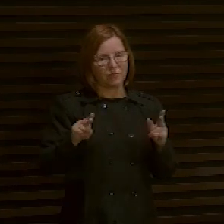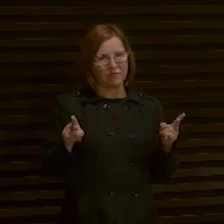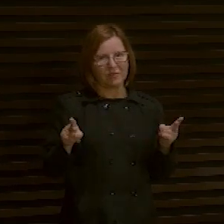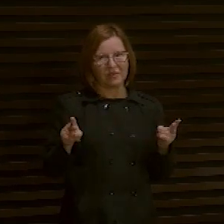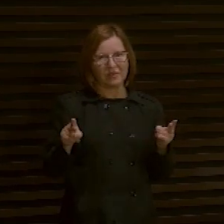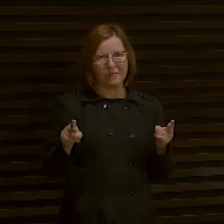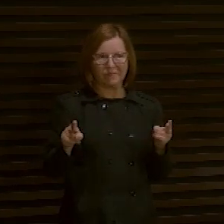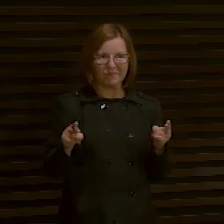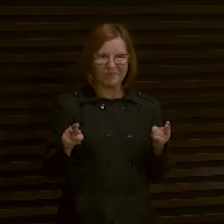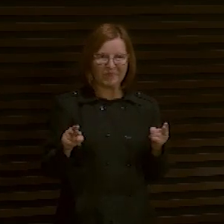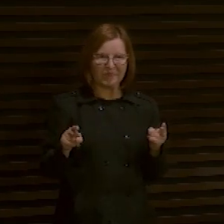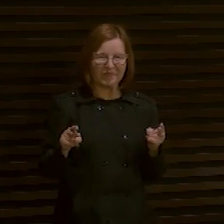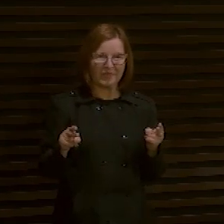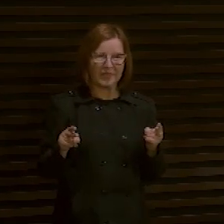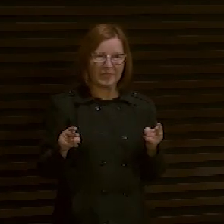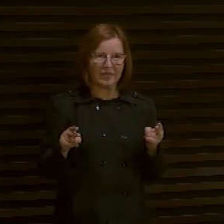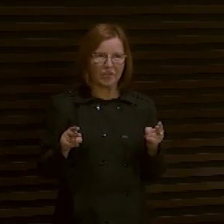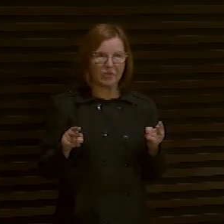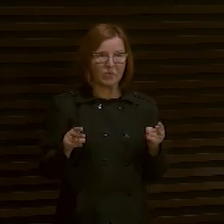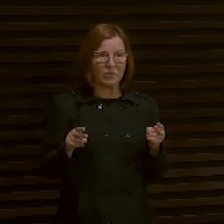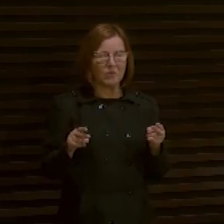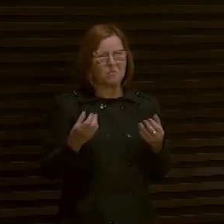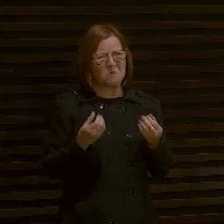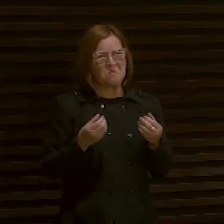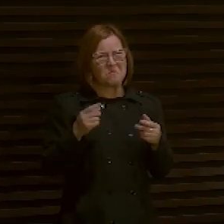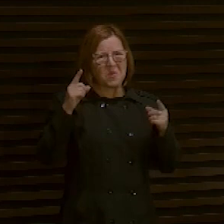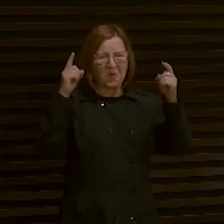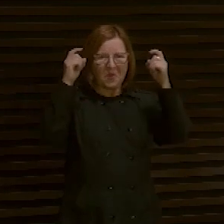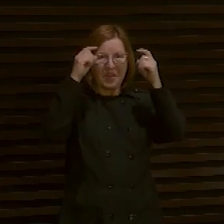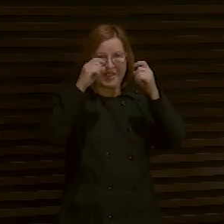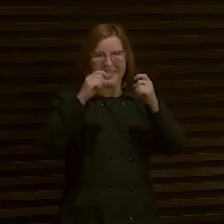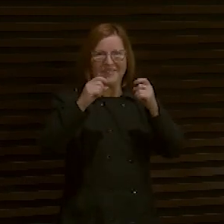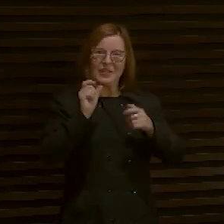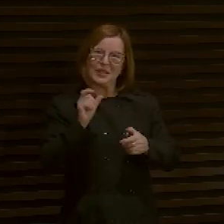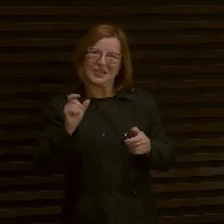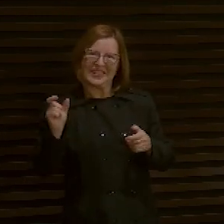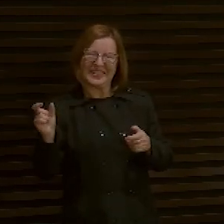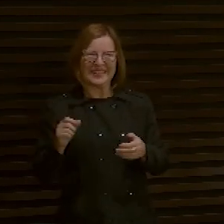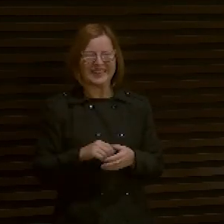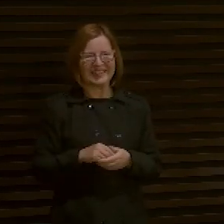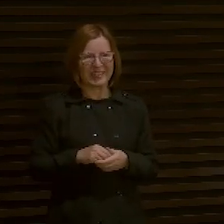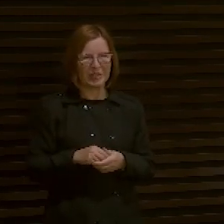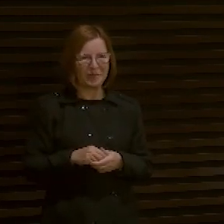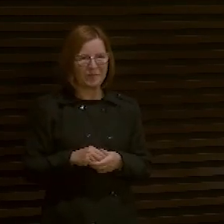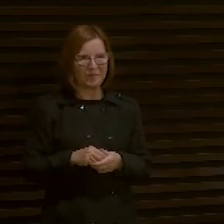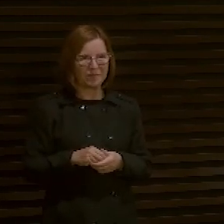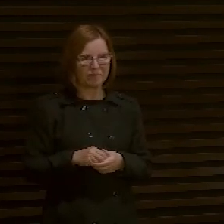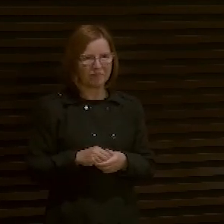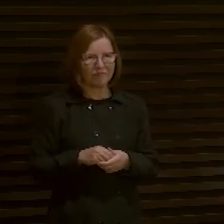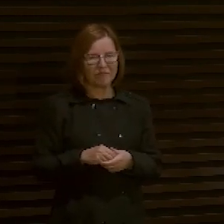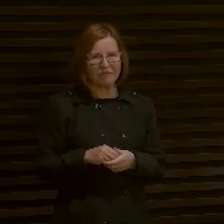anterior, são um pouquinho difíceis para a nossa época, então eu preferi usar a NAA hoje, que é a Nova